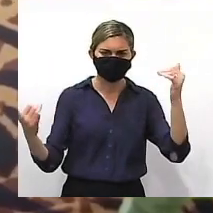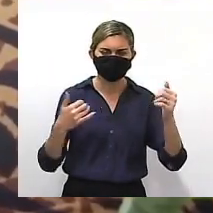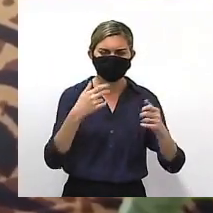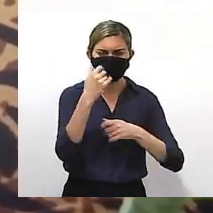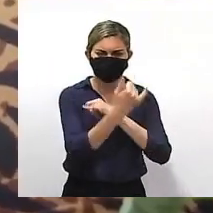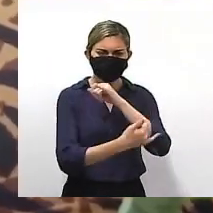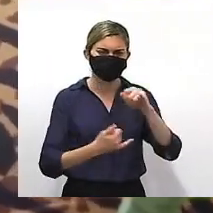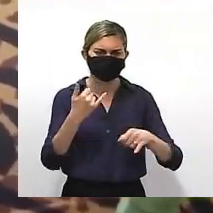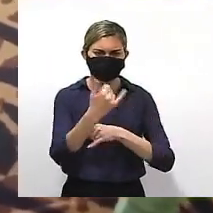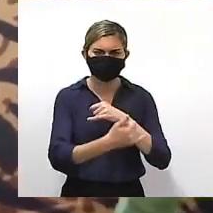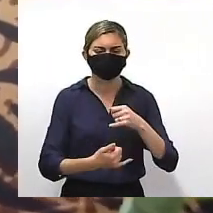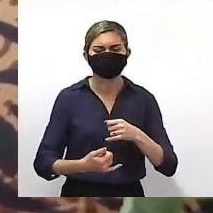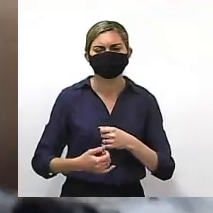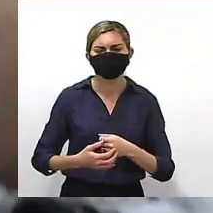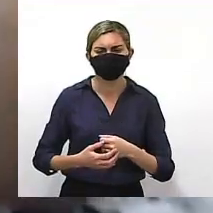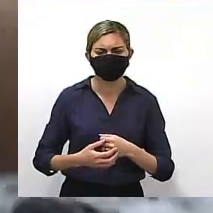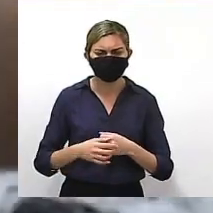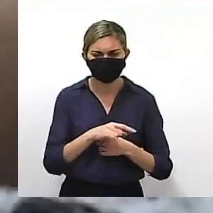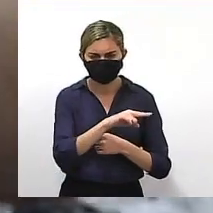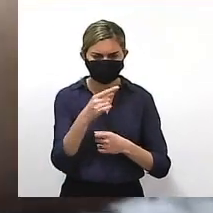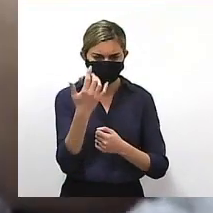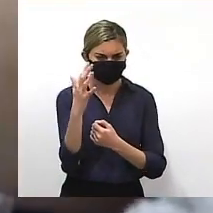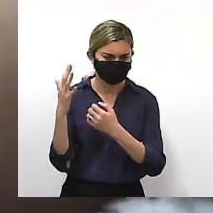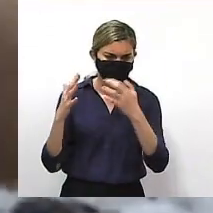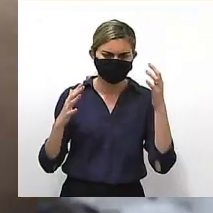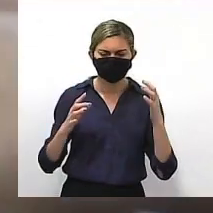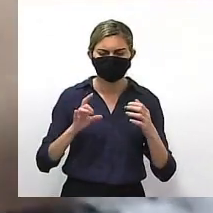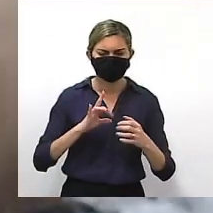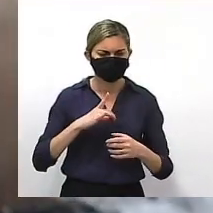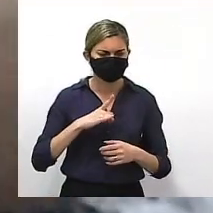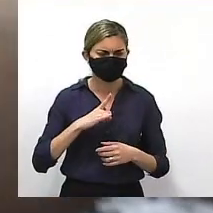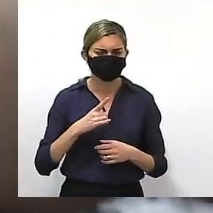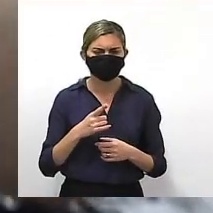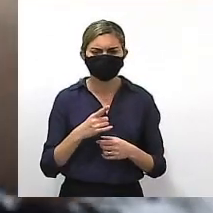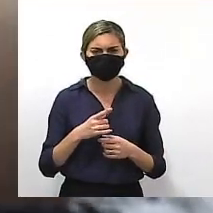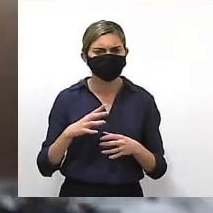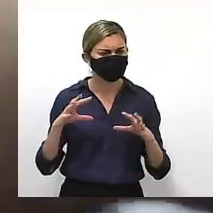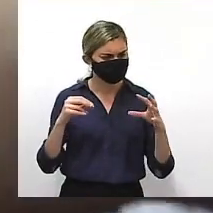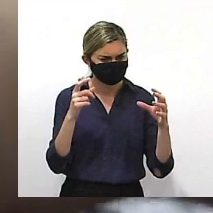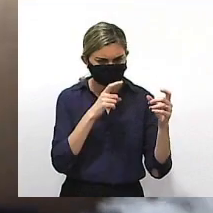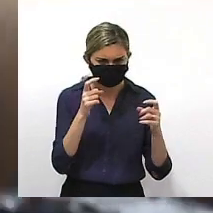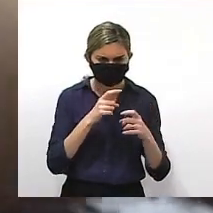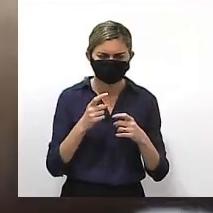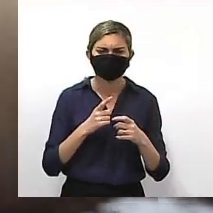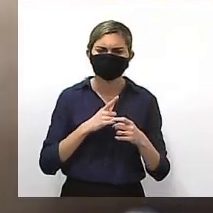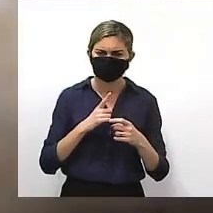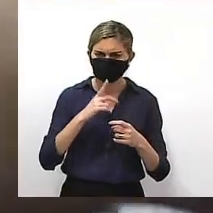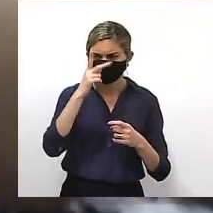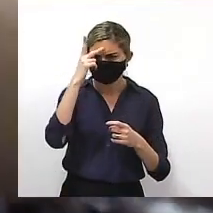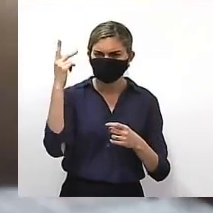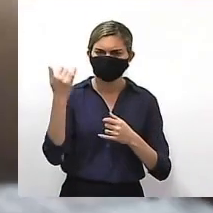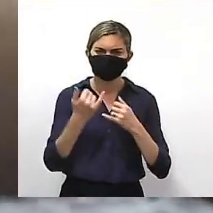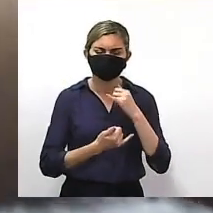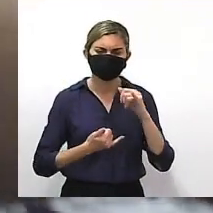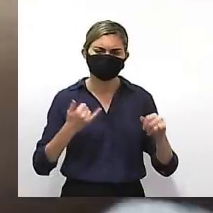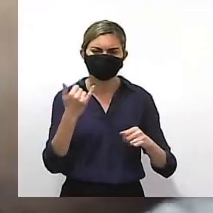televisão. Que ali na ilha só tem matador, só tem isso, tem aquilo. Mentira. Não tenho nem o que falar da ilha.